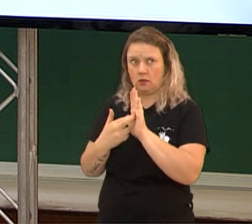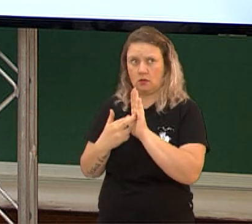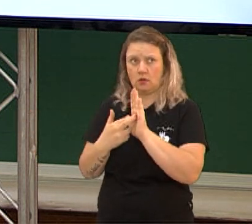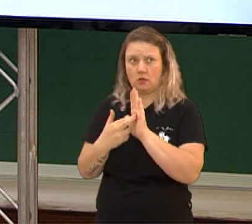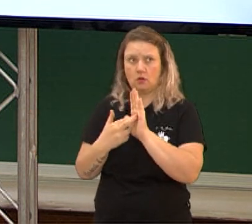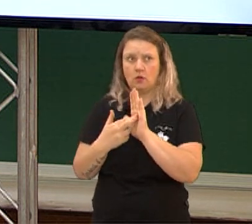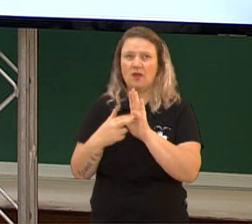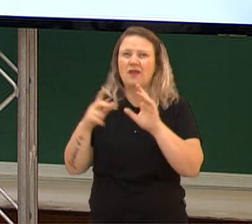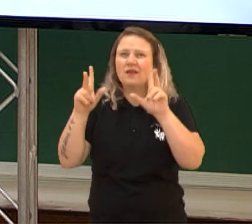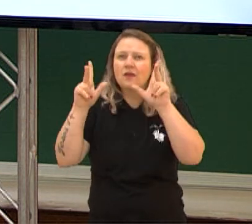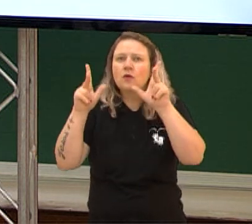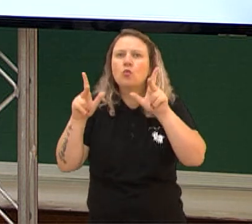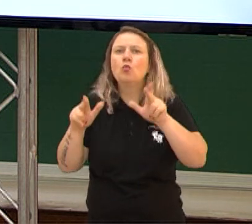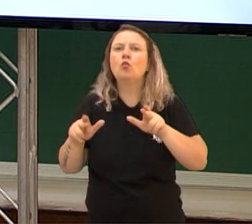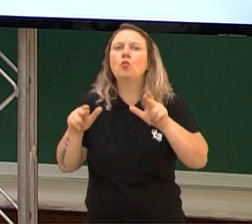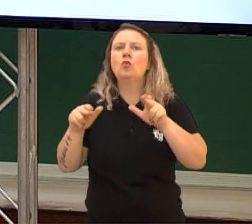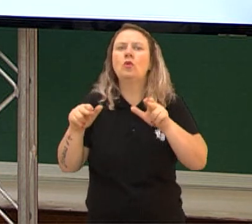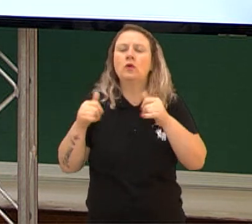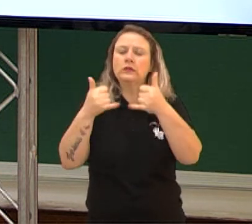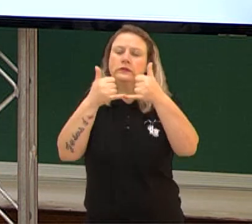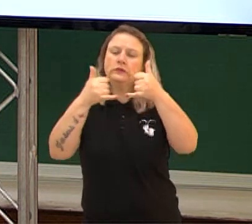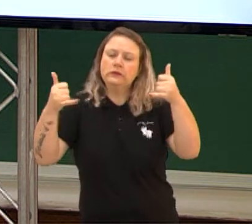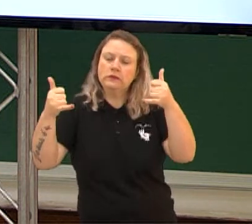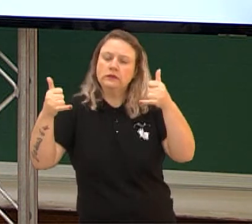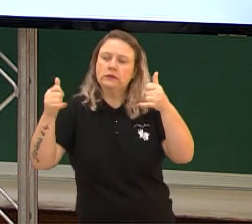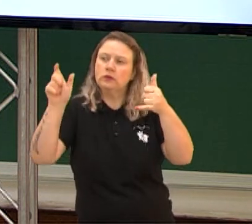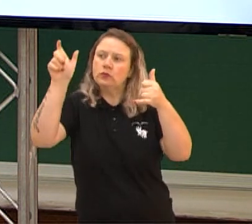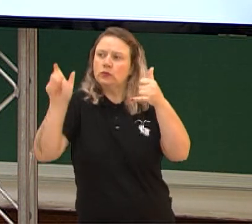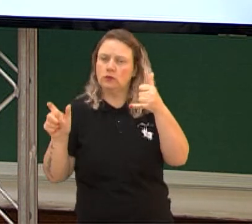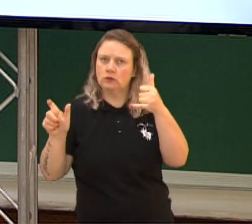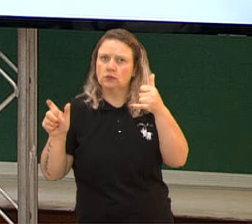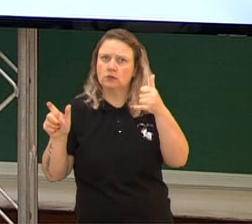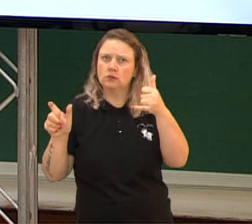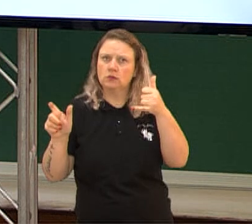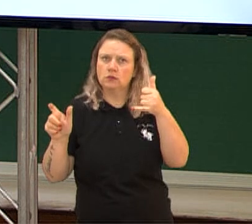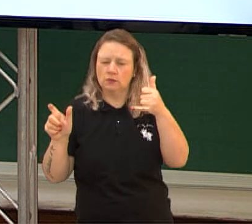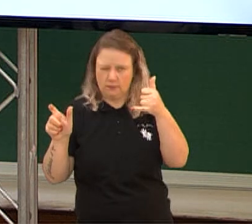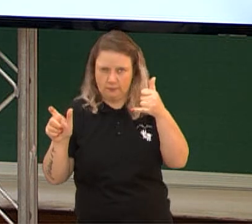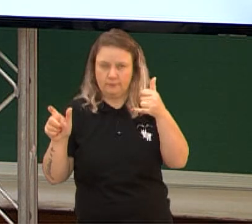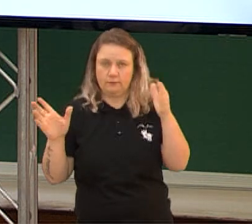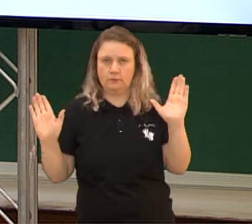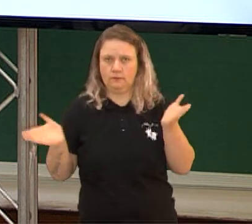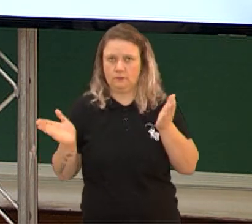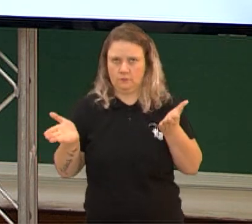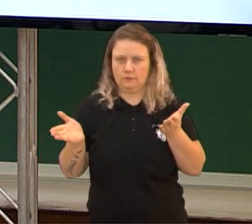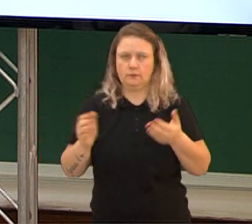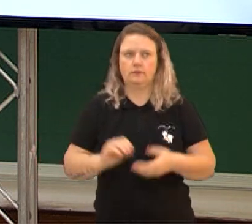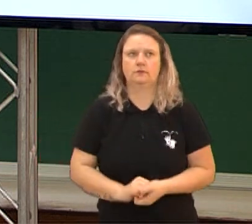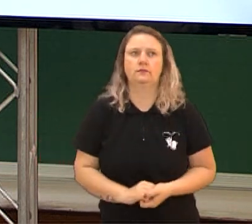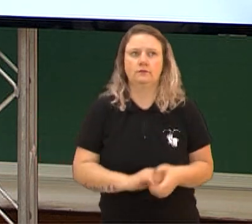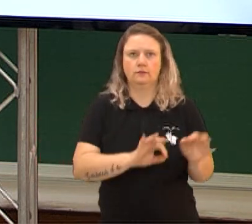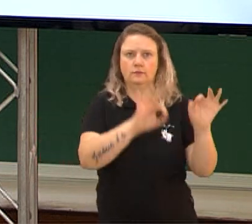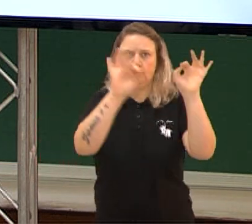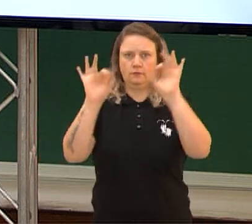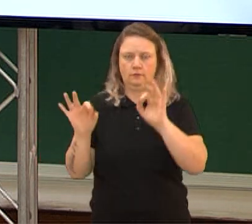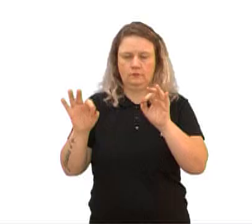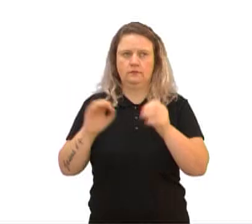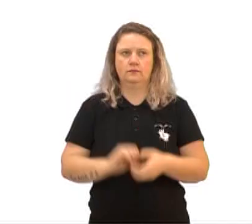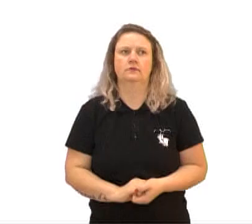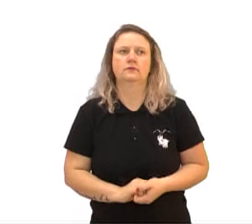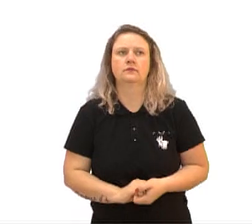é exatamente linha com coluna. Ficou claro isso aí, né? Agora vamos para as propriedades, que são muito importantes